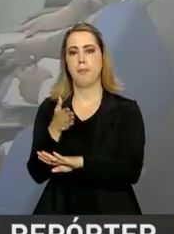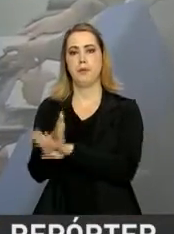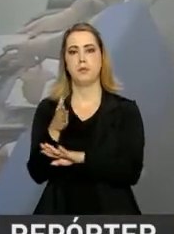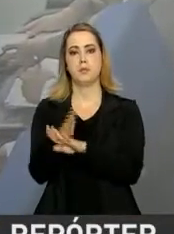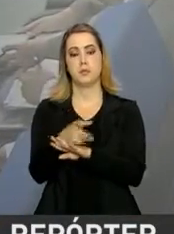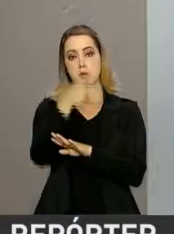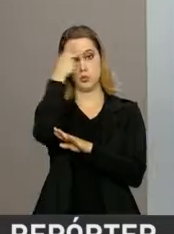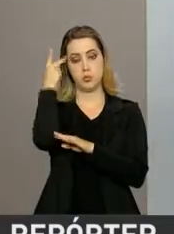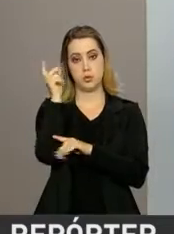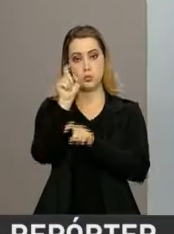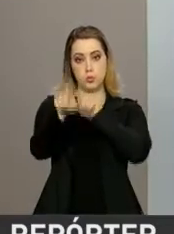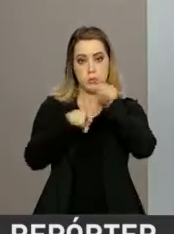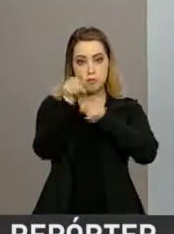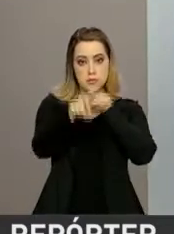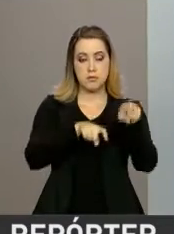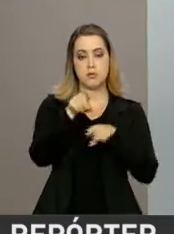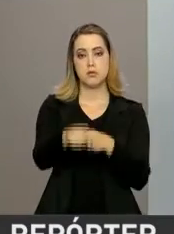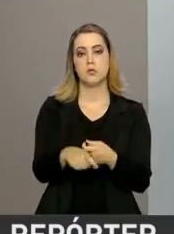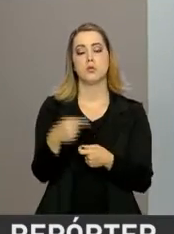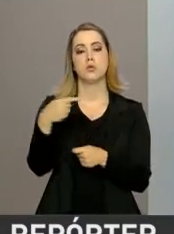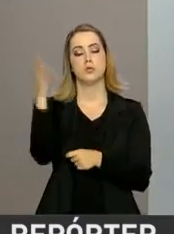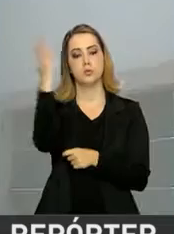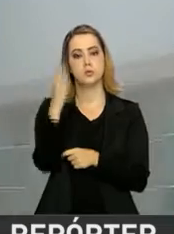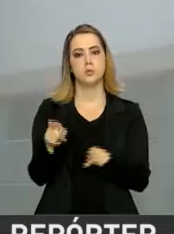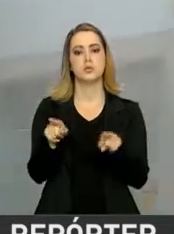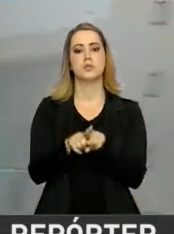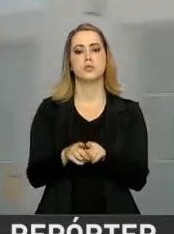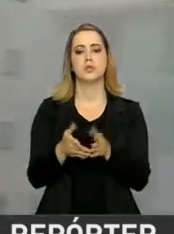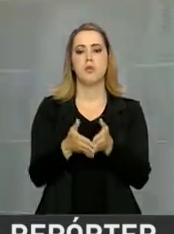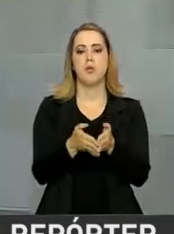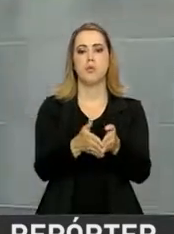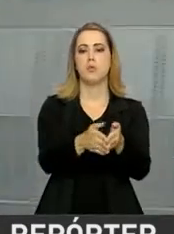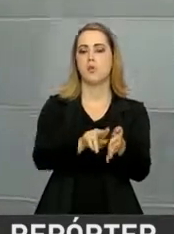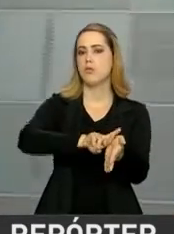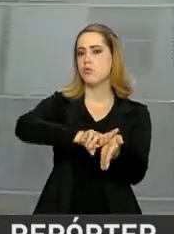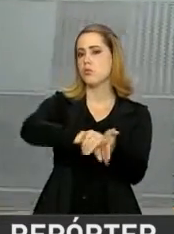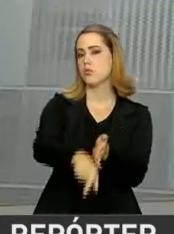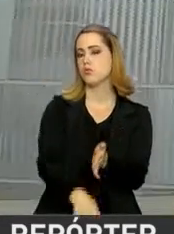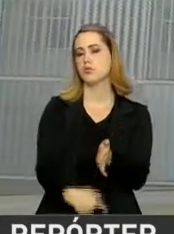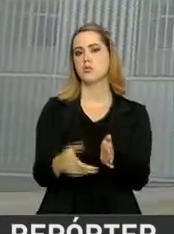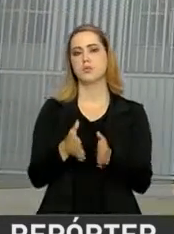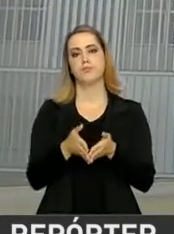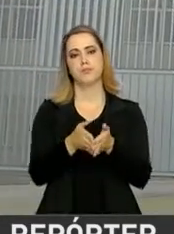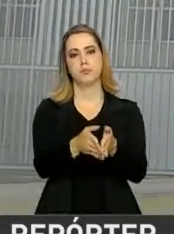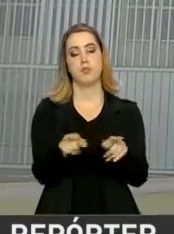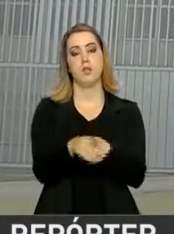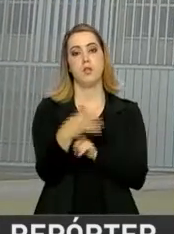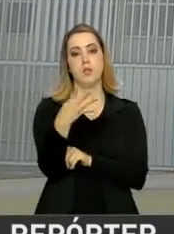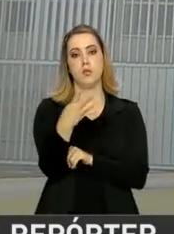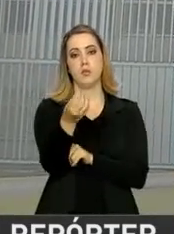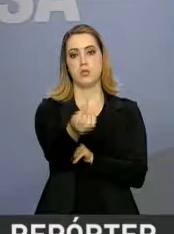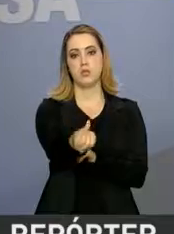país. Os militares também revistaram mais de 3.200 embarcações e apreenderam cerca de 46 toneladas